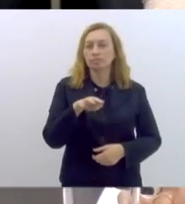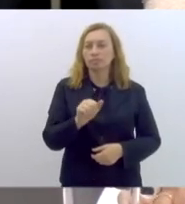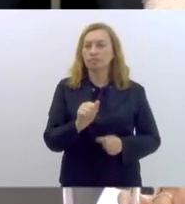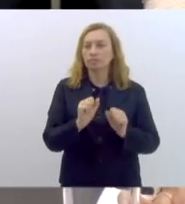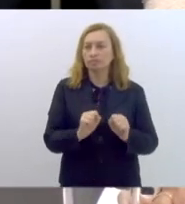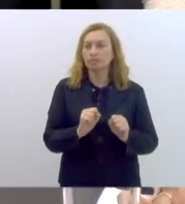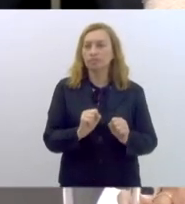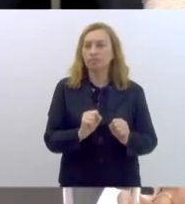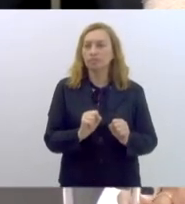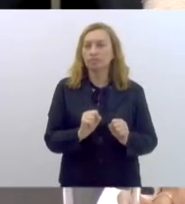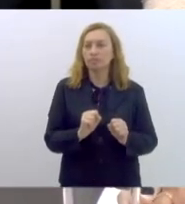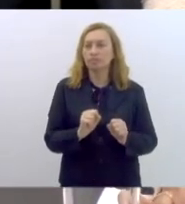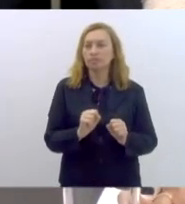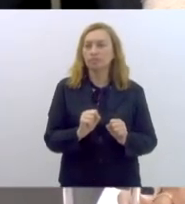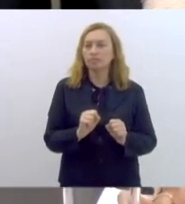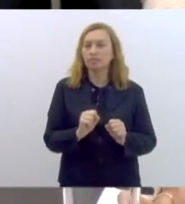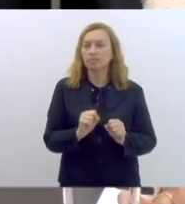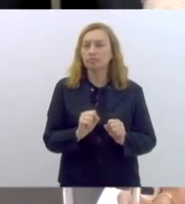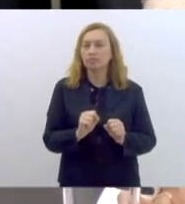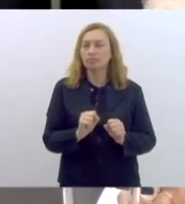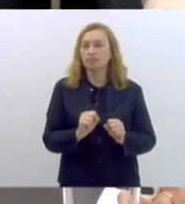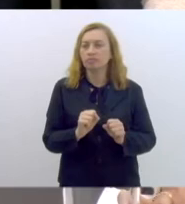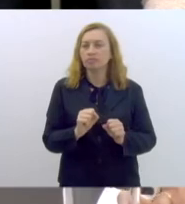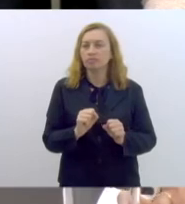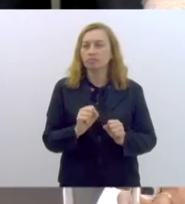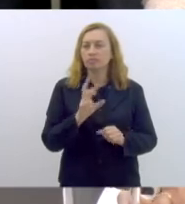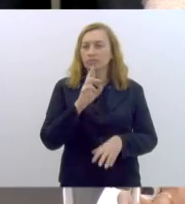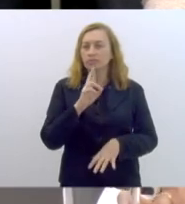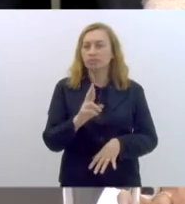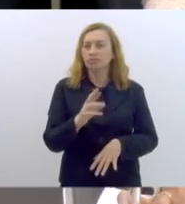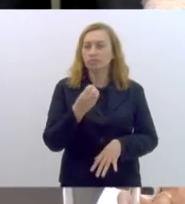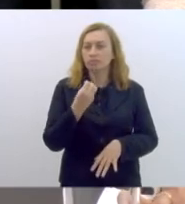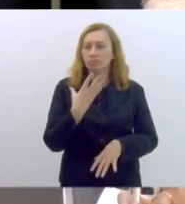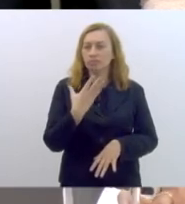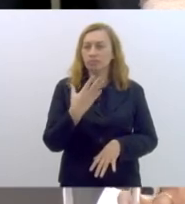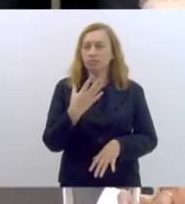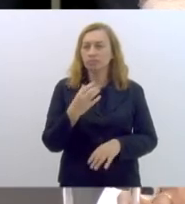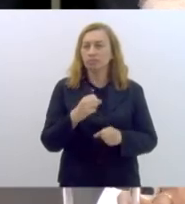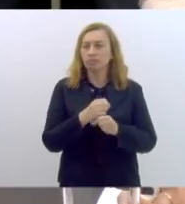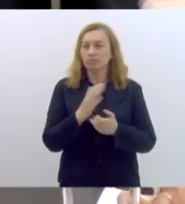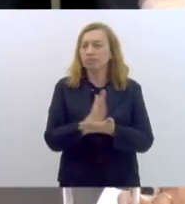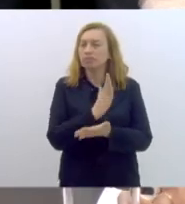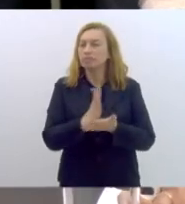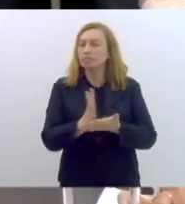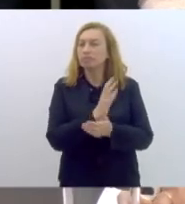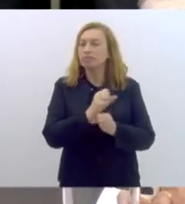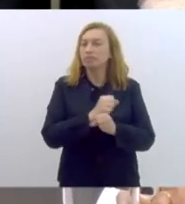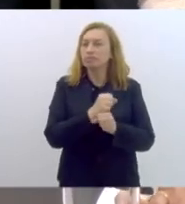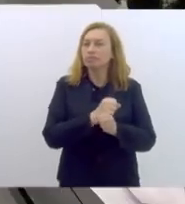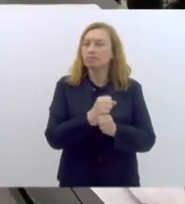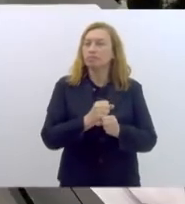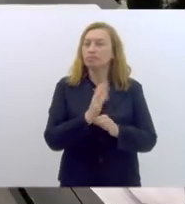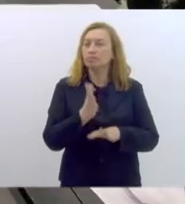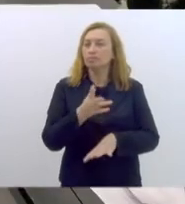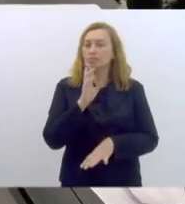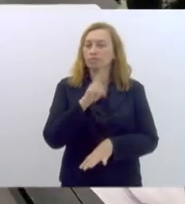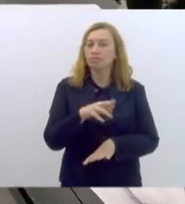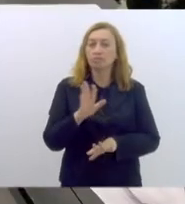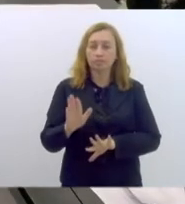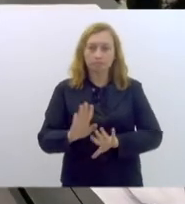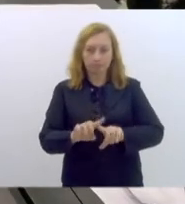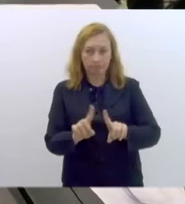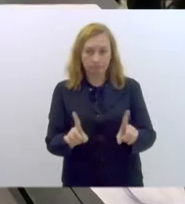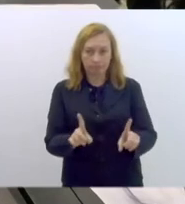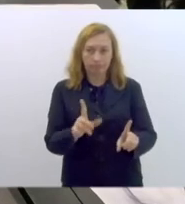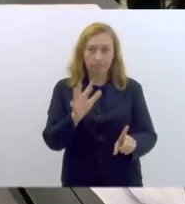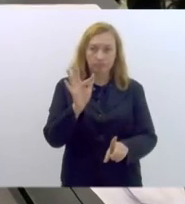A receita corrente líquida pode não corresponder daqui a uns anos, né? Ô, Fernando. Mas está respondido. Quanto a isso,